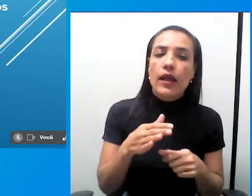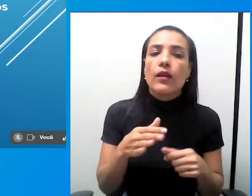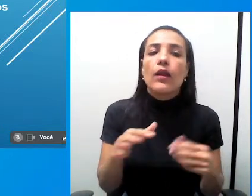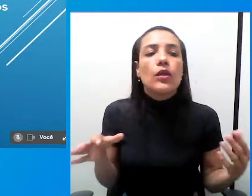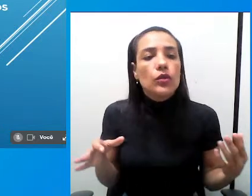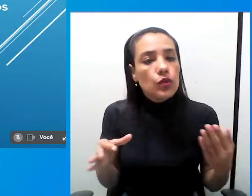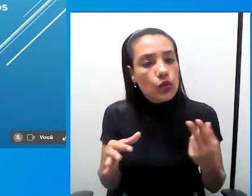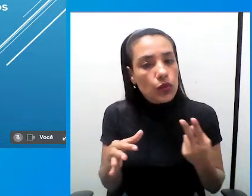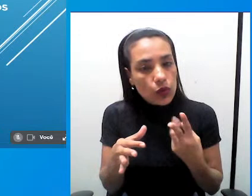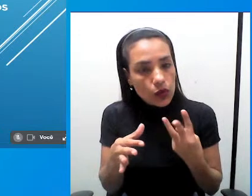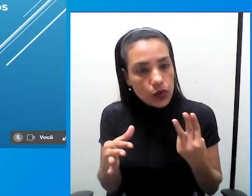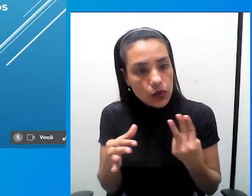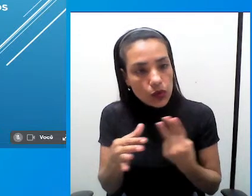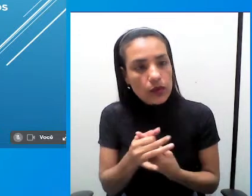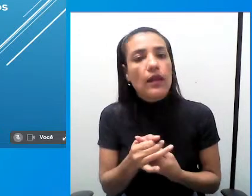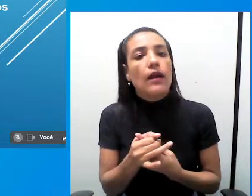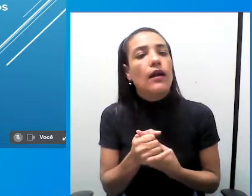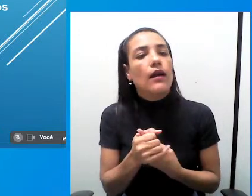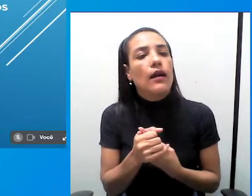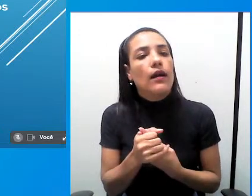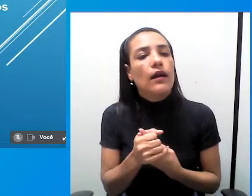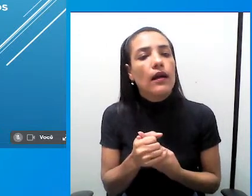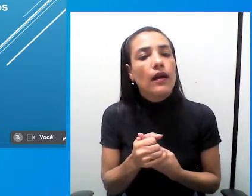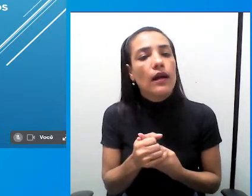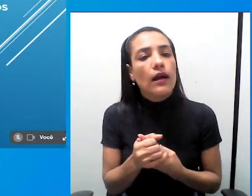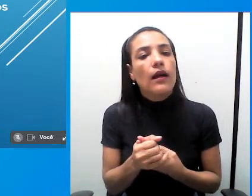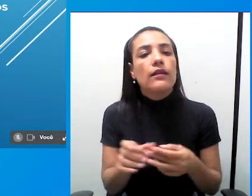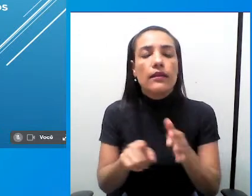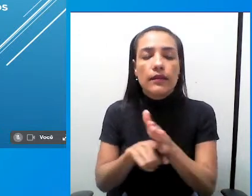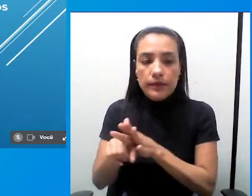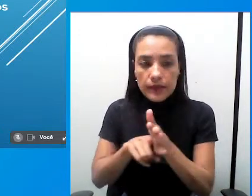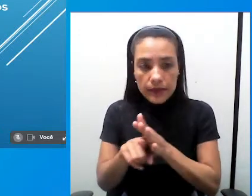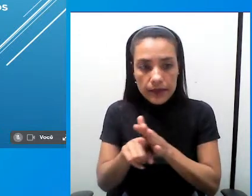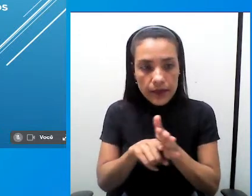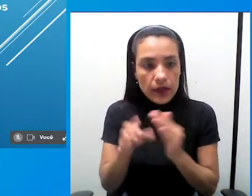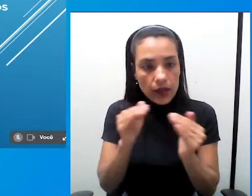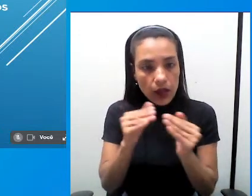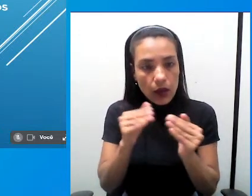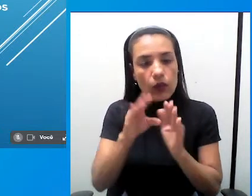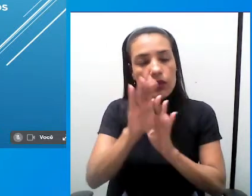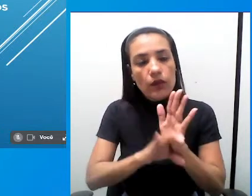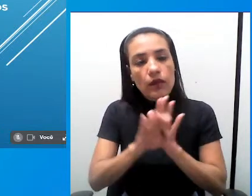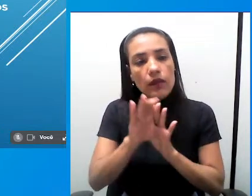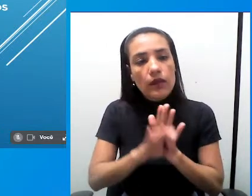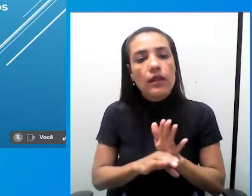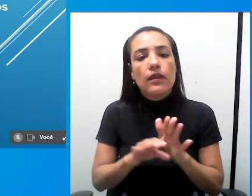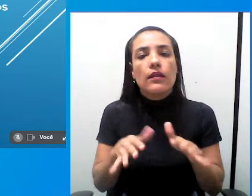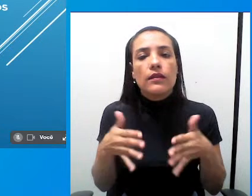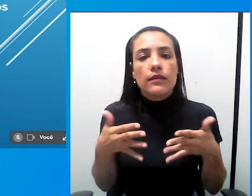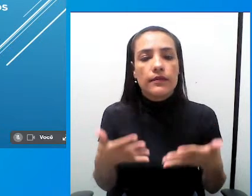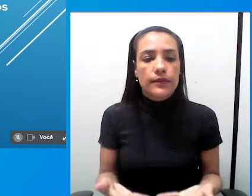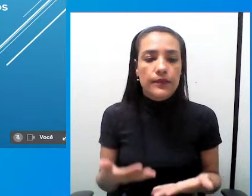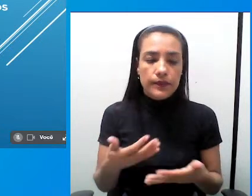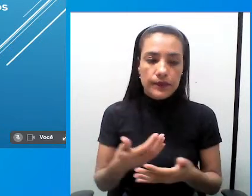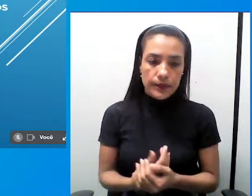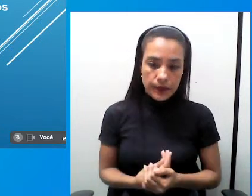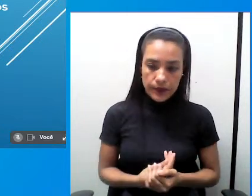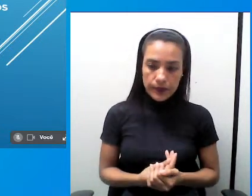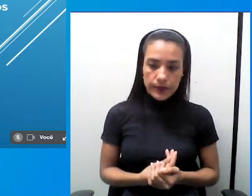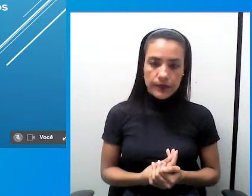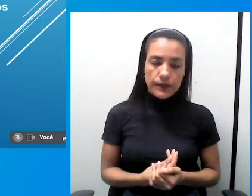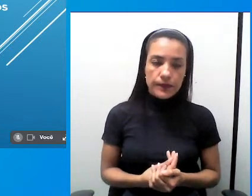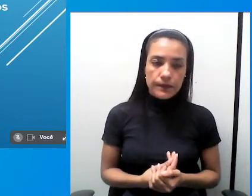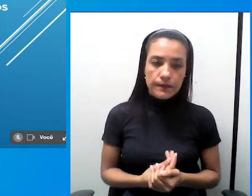ensino de uma maneira mais efetiva a partir das ações de curricularização. E aí nós, voltando a